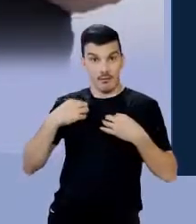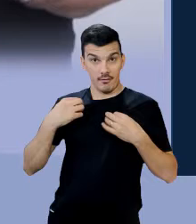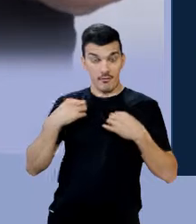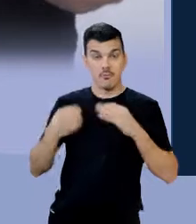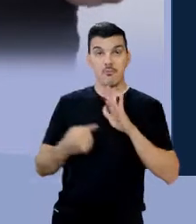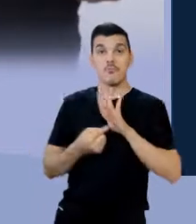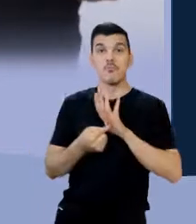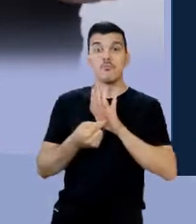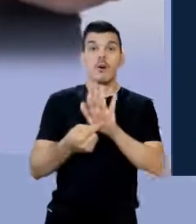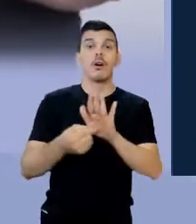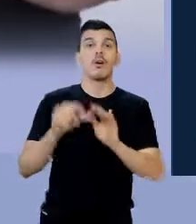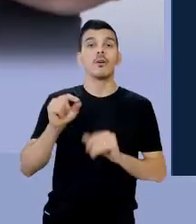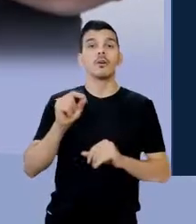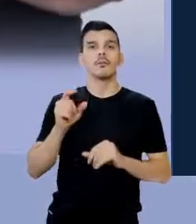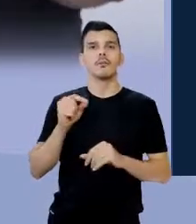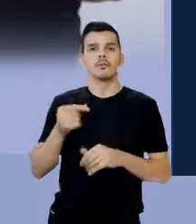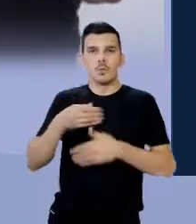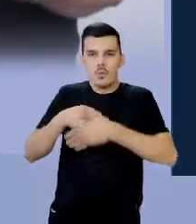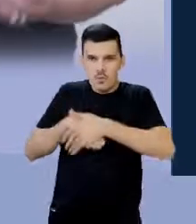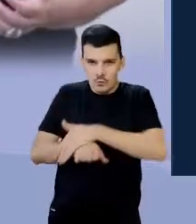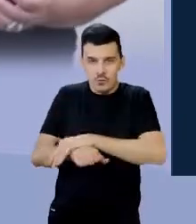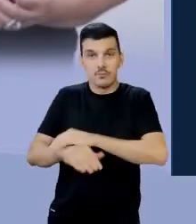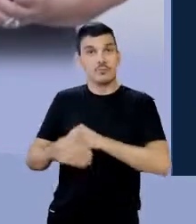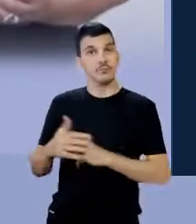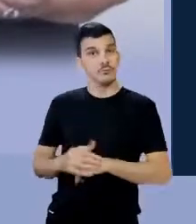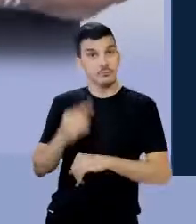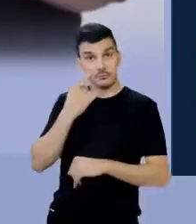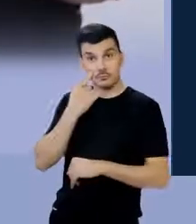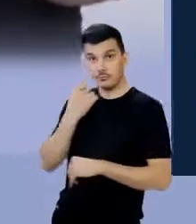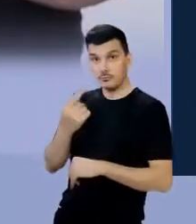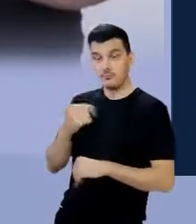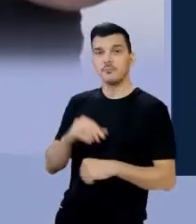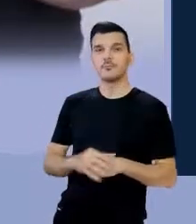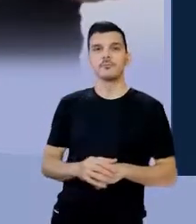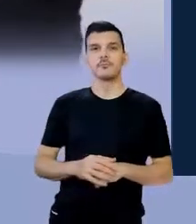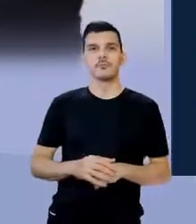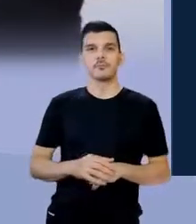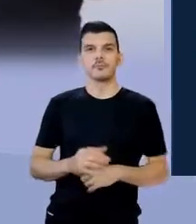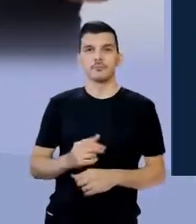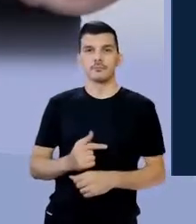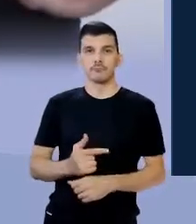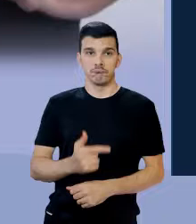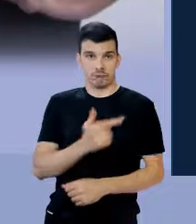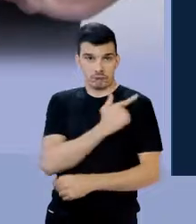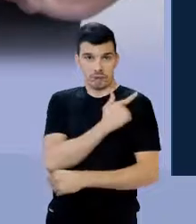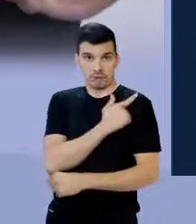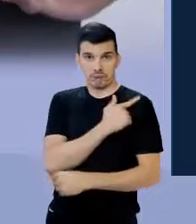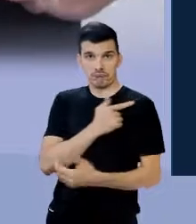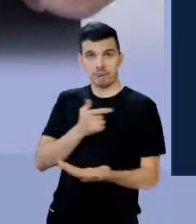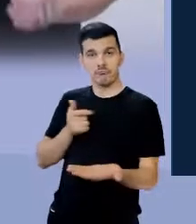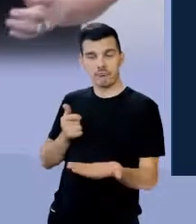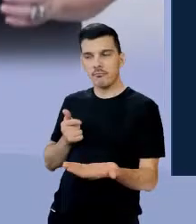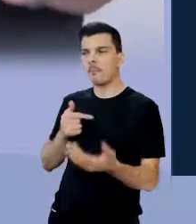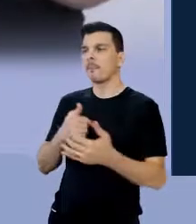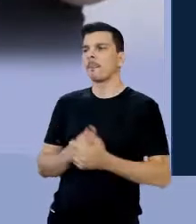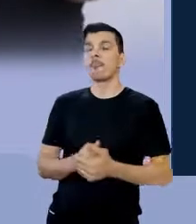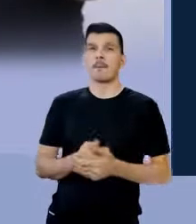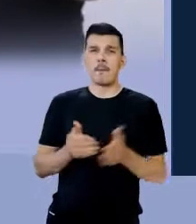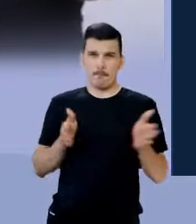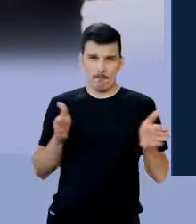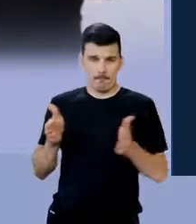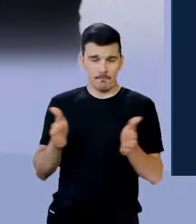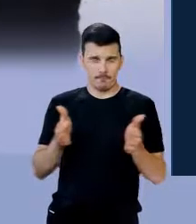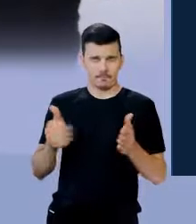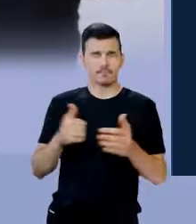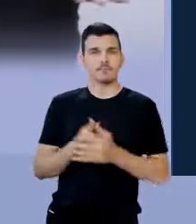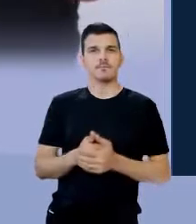se vestir, mostra ainda os seus costumes. Um deles, as armas. Era um tempo em